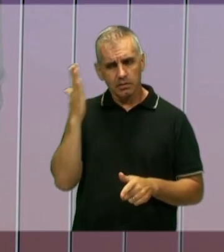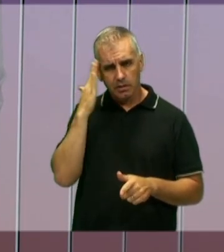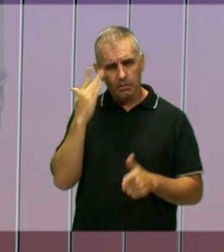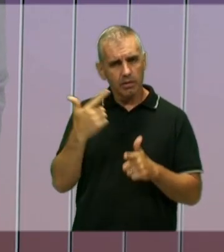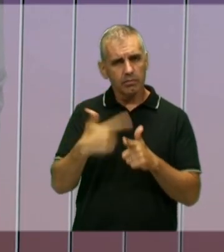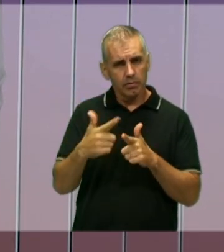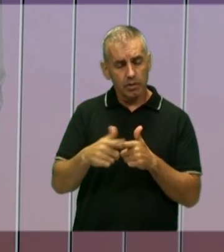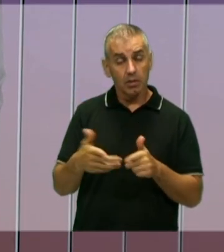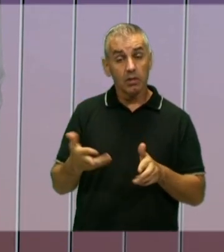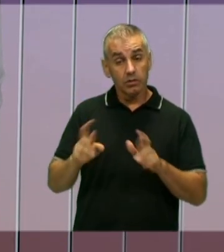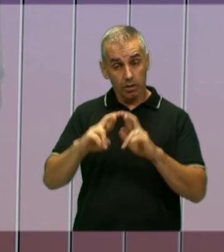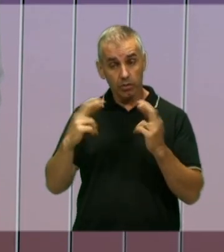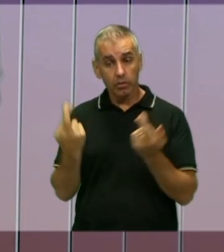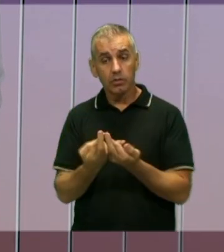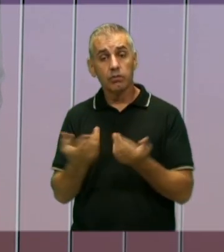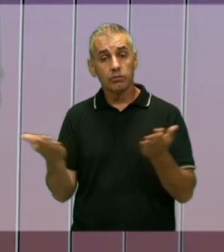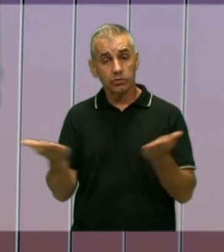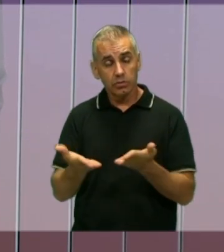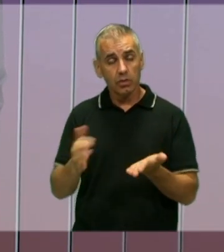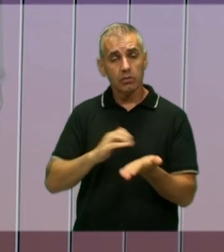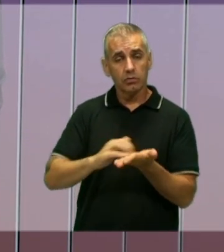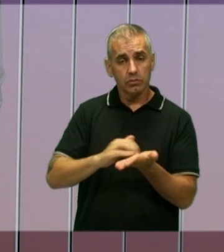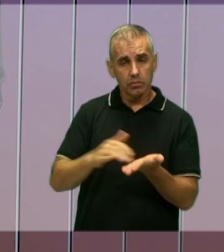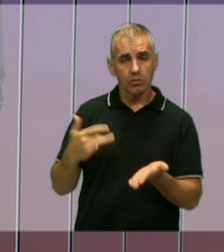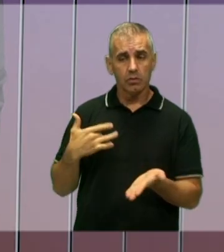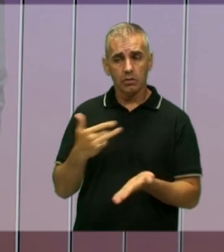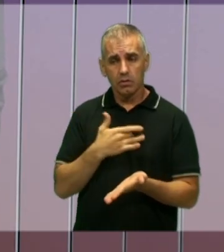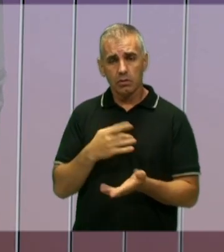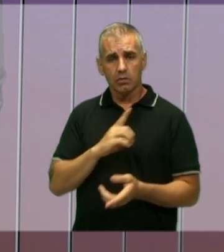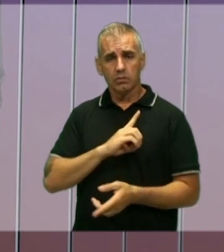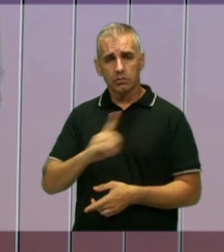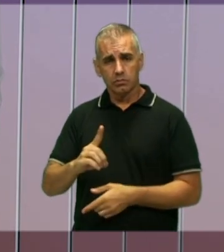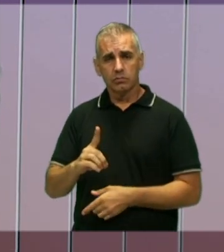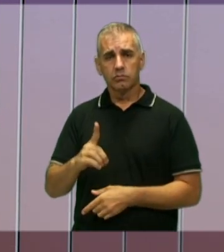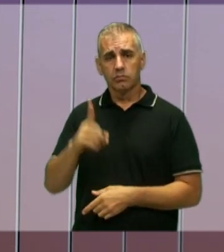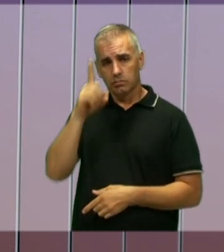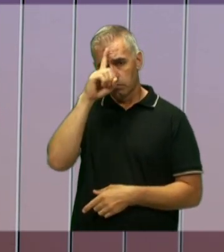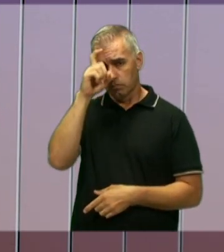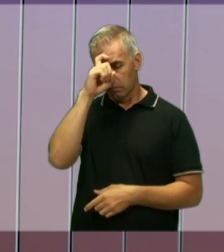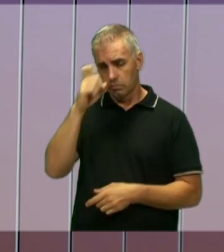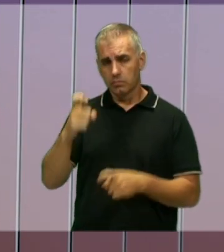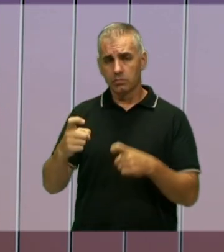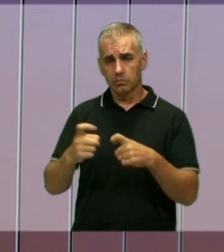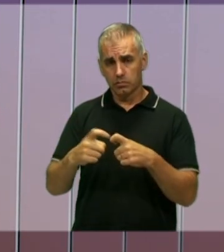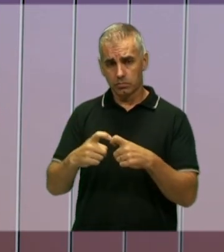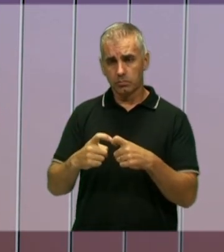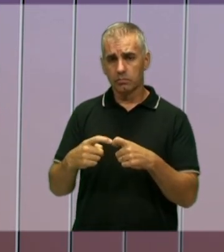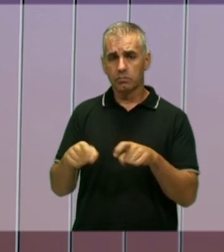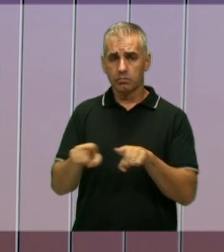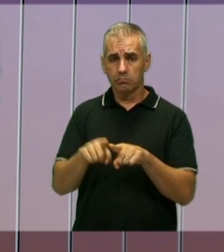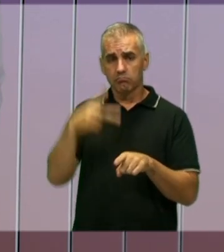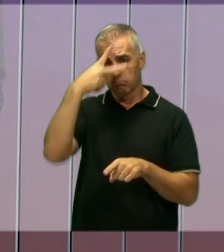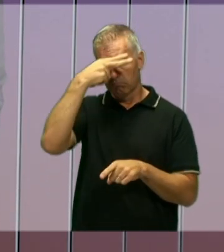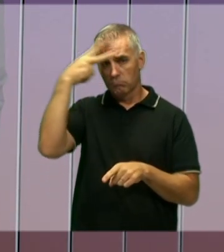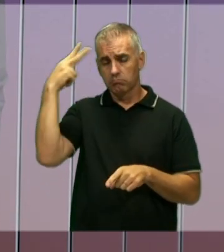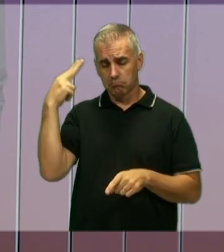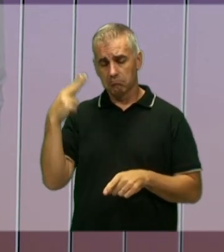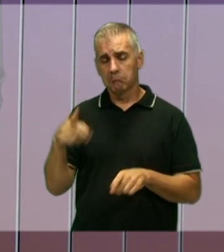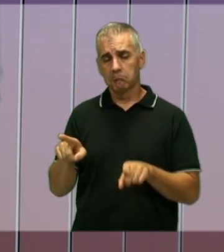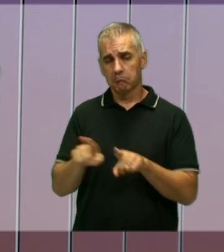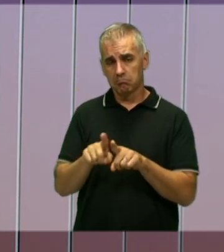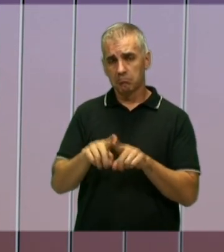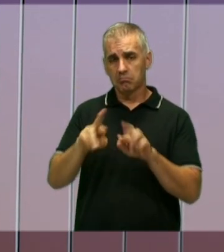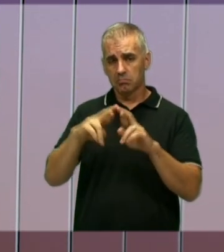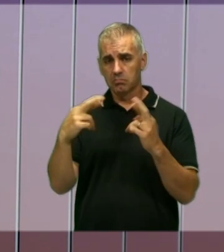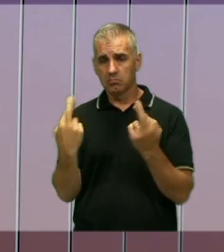a reunião já aconteceu, né, com a secretária de saúde, com a direção do hospital, inclusive com o médico que é o coordenador do pronto-socorro, com o prefeito. Né? A gente fez uma reunião